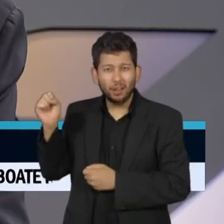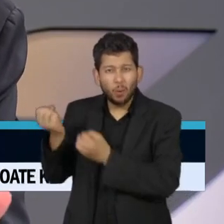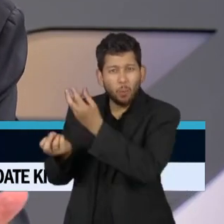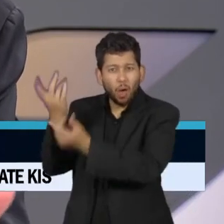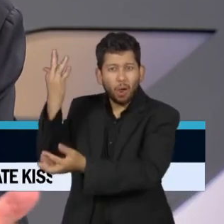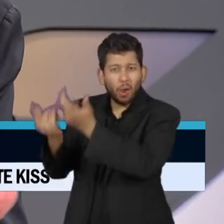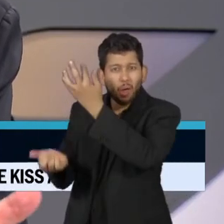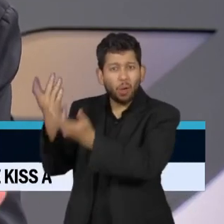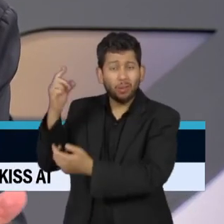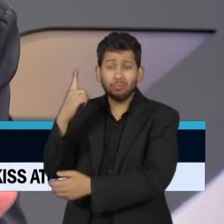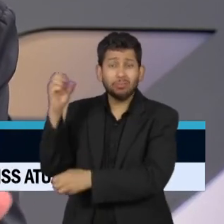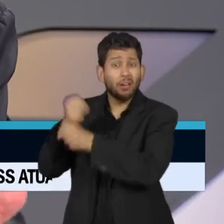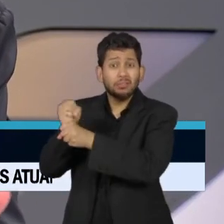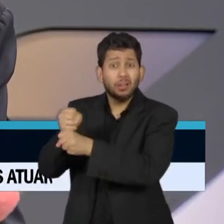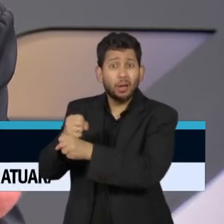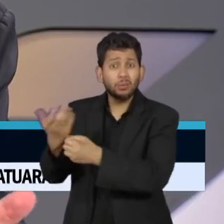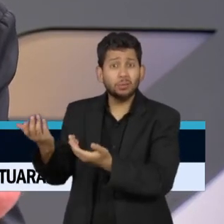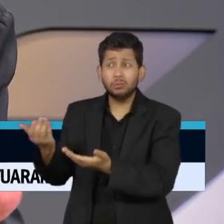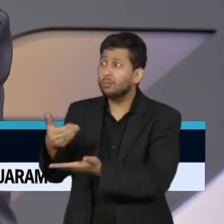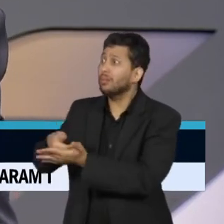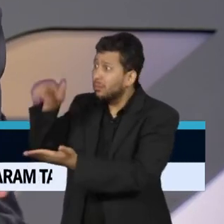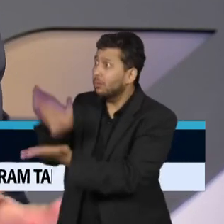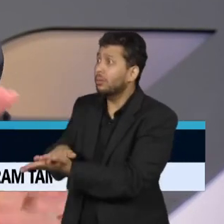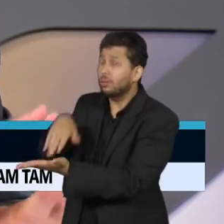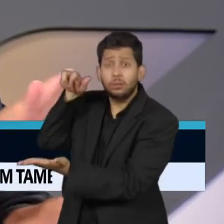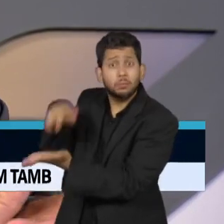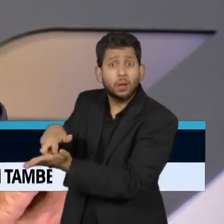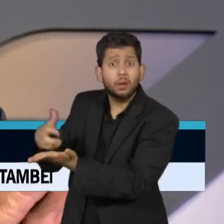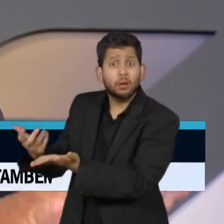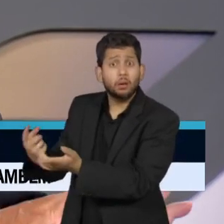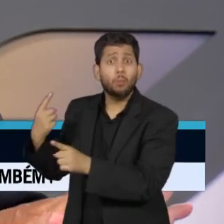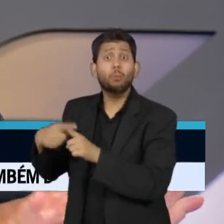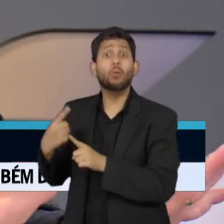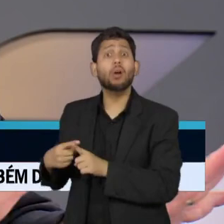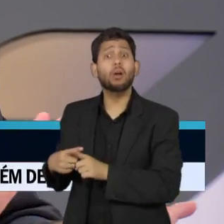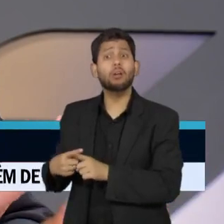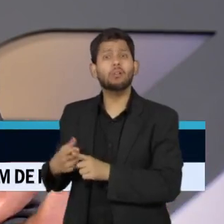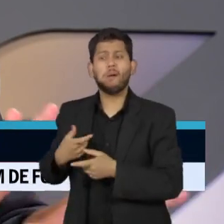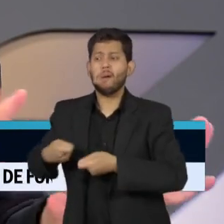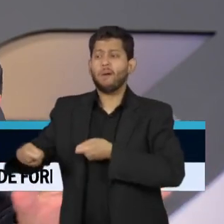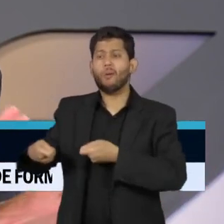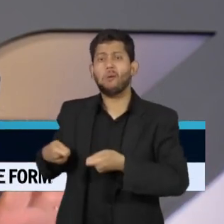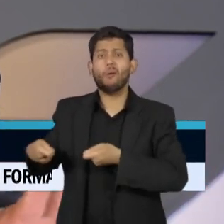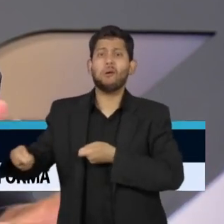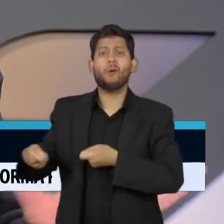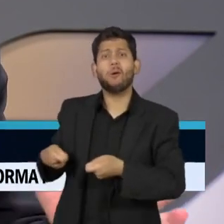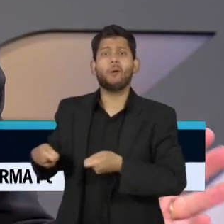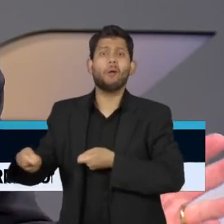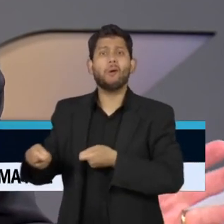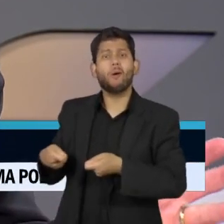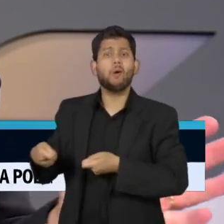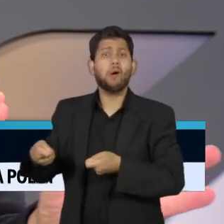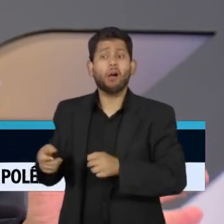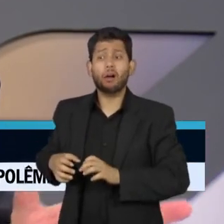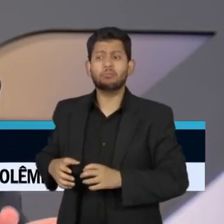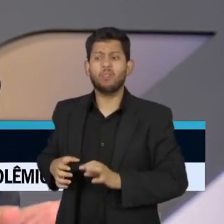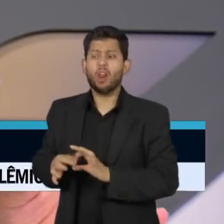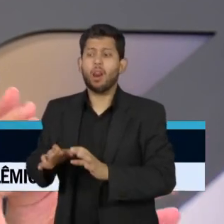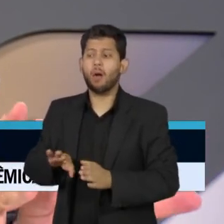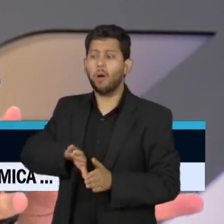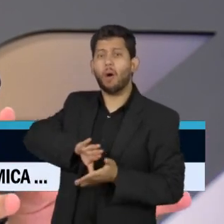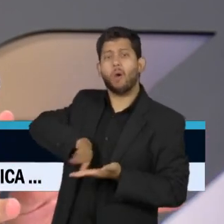houve uma coisa, você não consegue pegar, porque existem forças que não querem chegar e